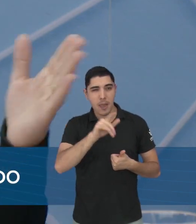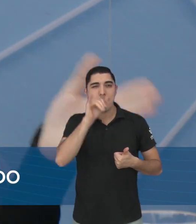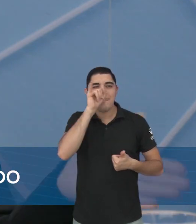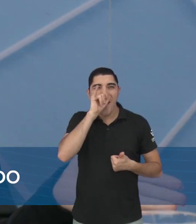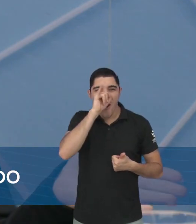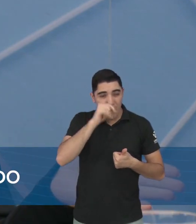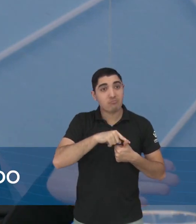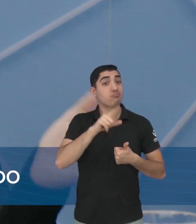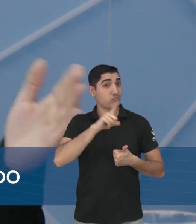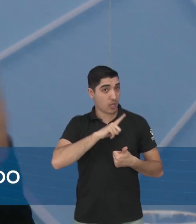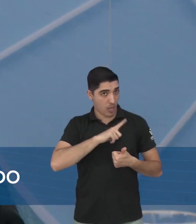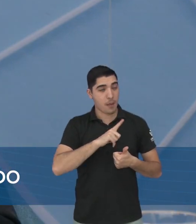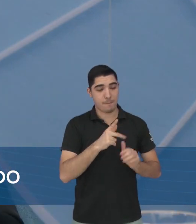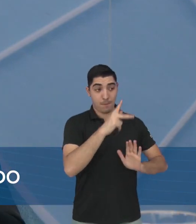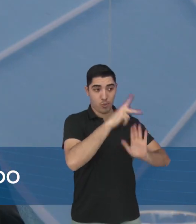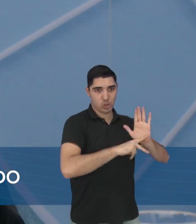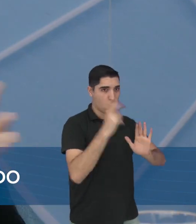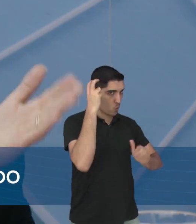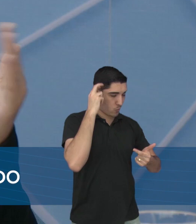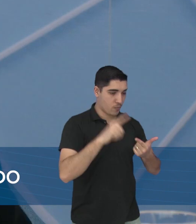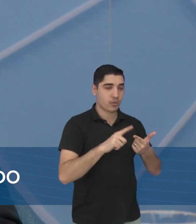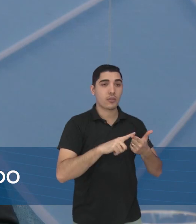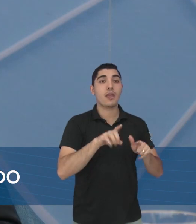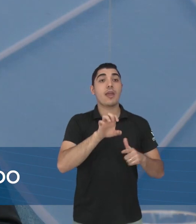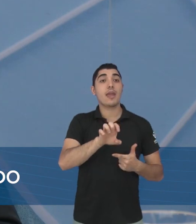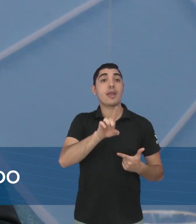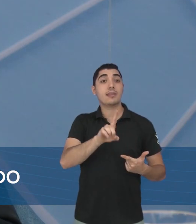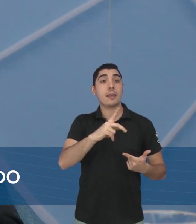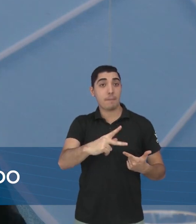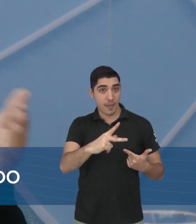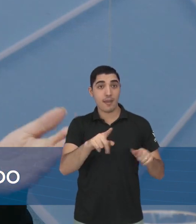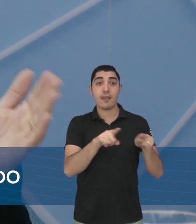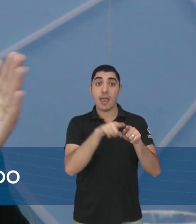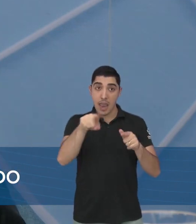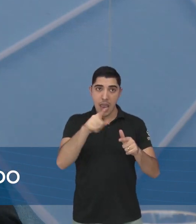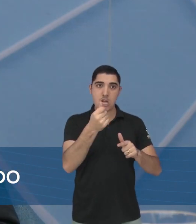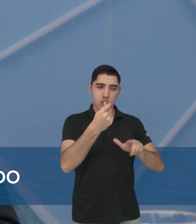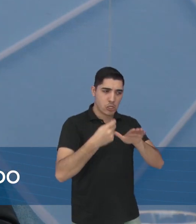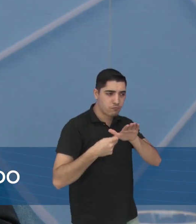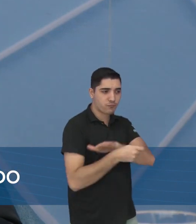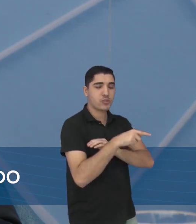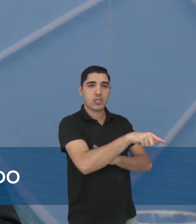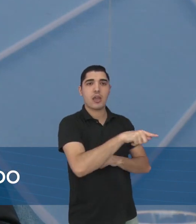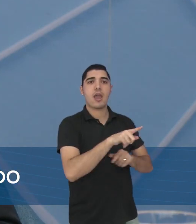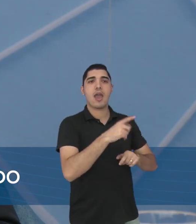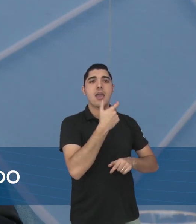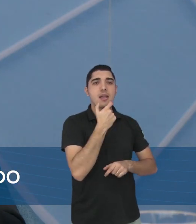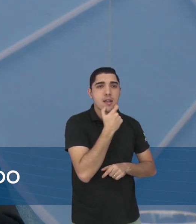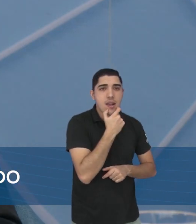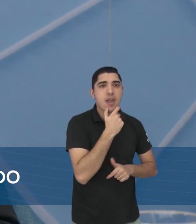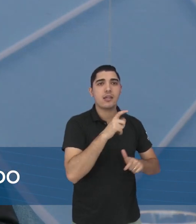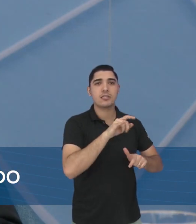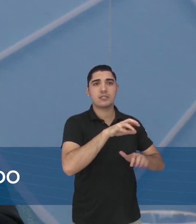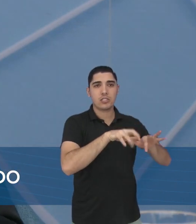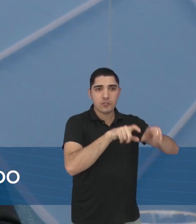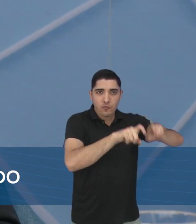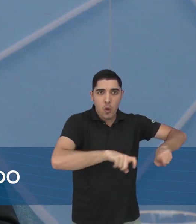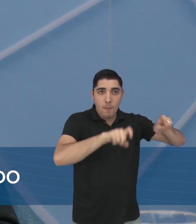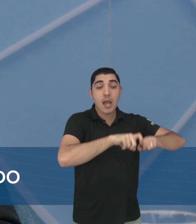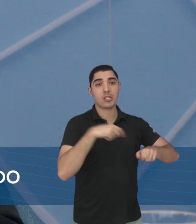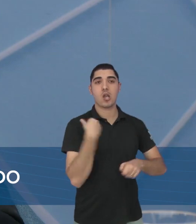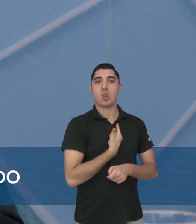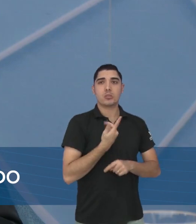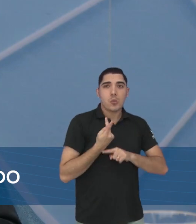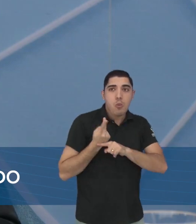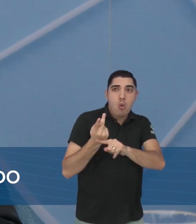patrocinadora do projeto cultural. A gente tem a IDP Bandeirantes, que patrocina o projeto de inglês e informática. Então a gente sempre está buscando,